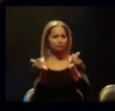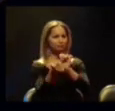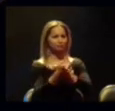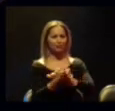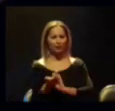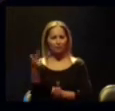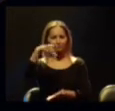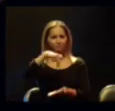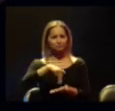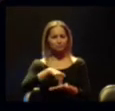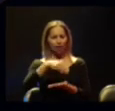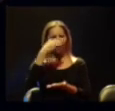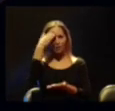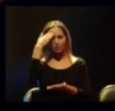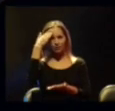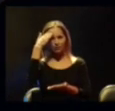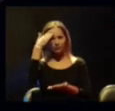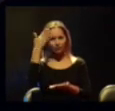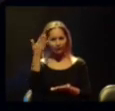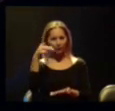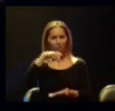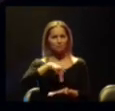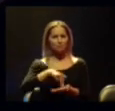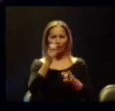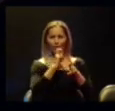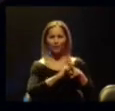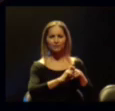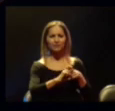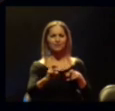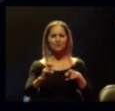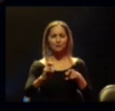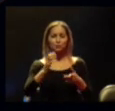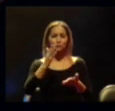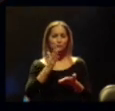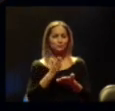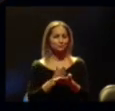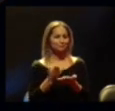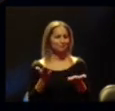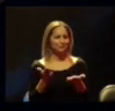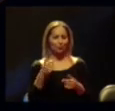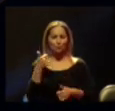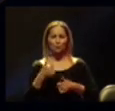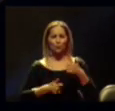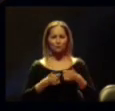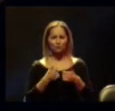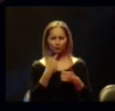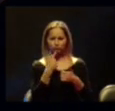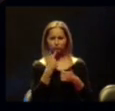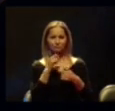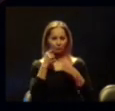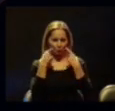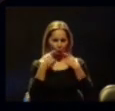palco de talento, palco de energia que só as grandes competições